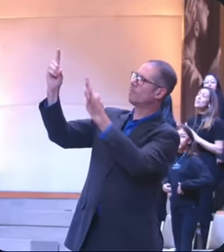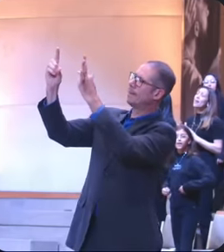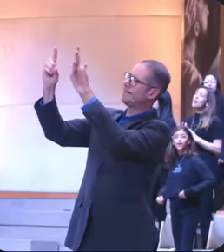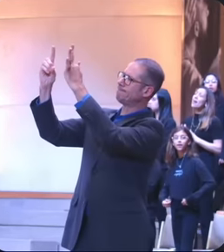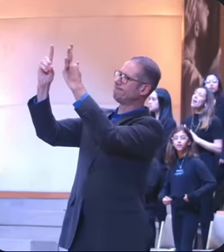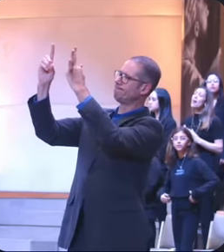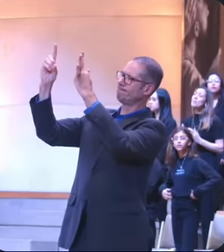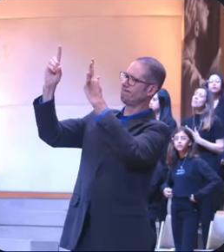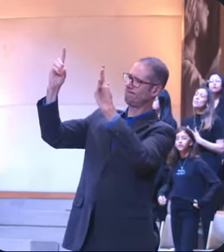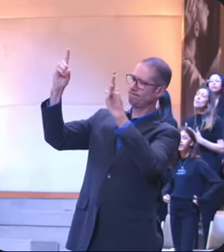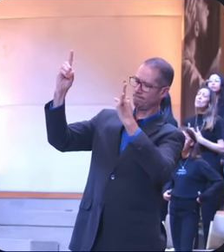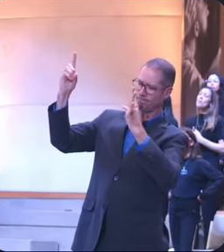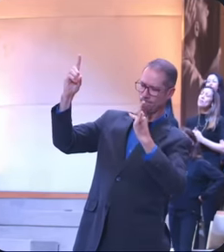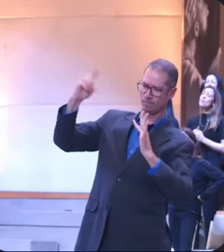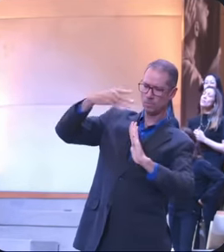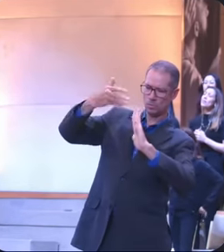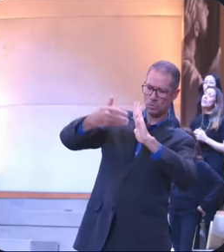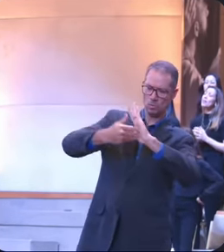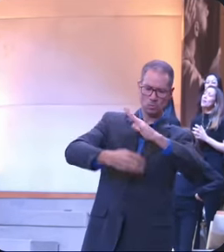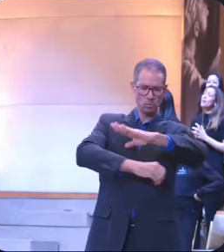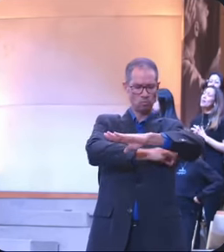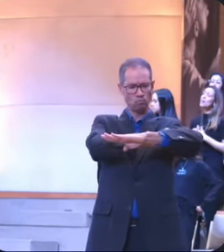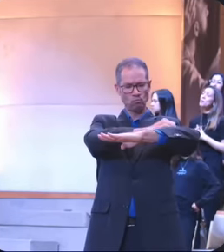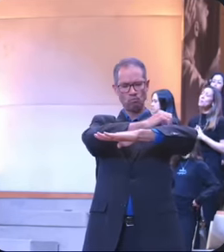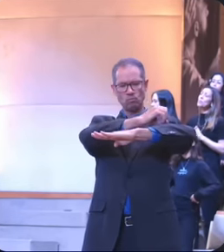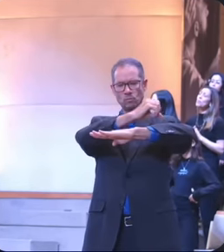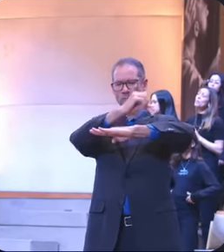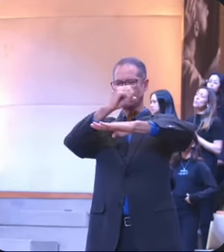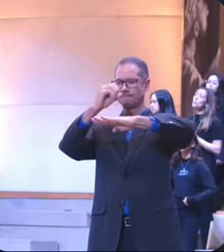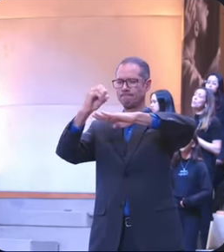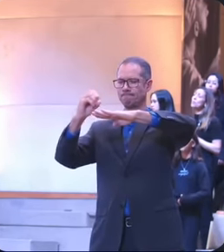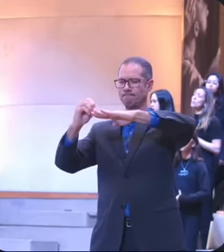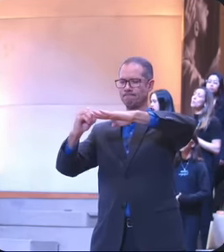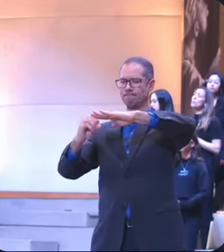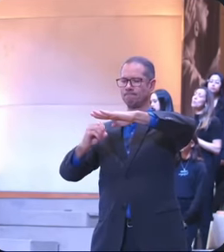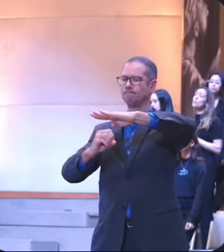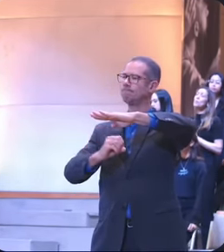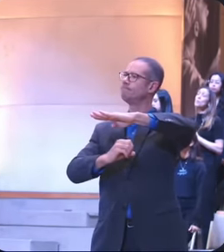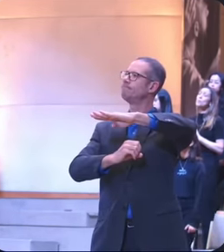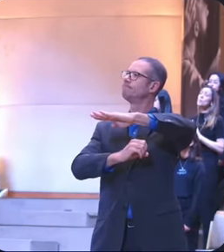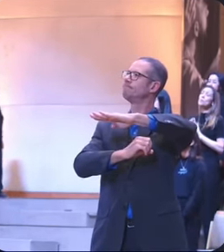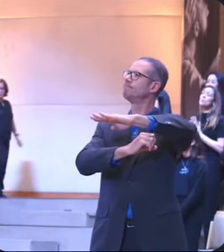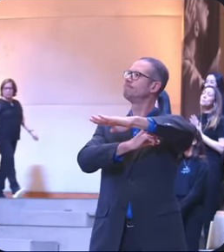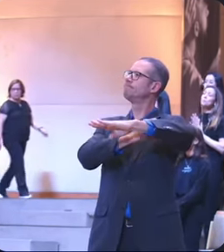és fiel em todo tempo.